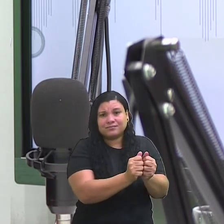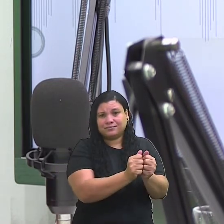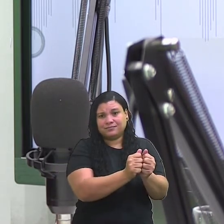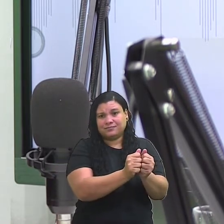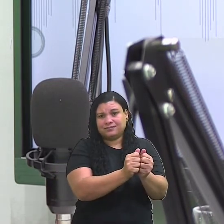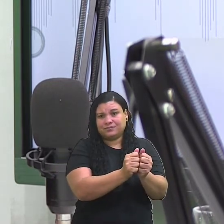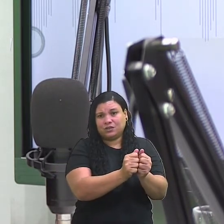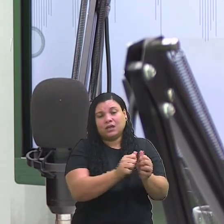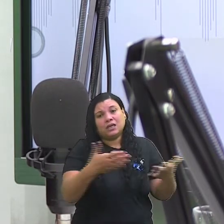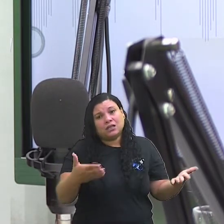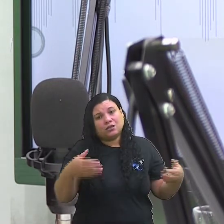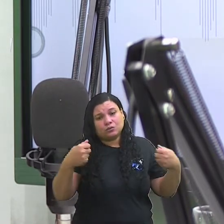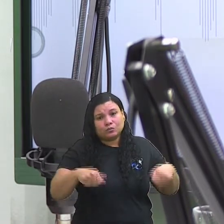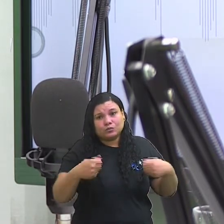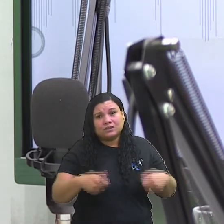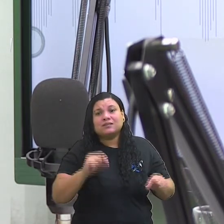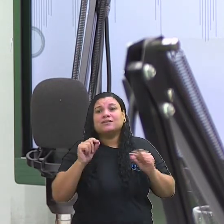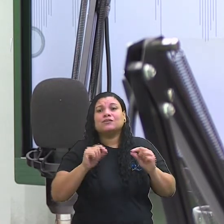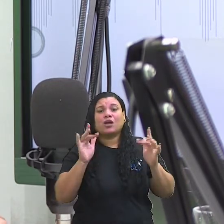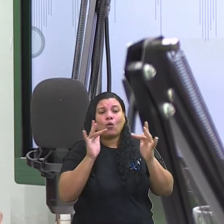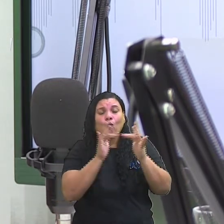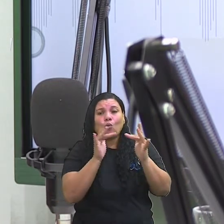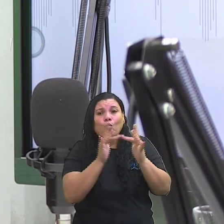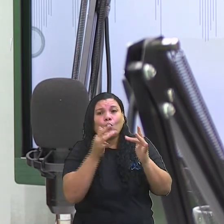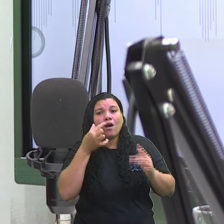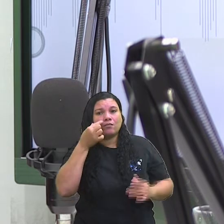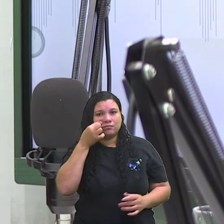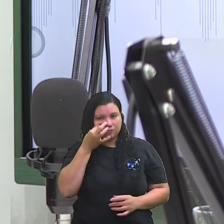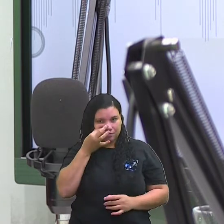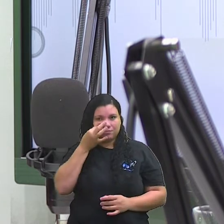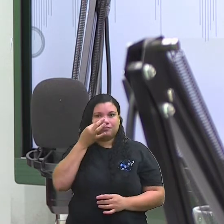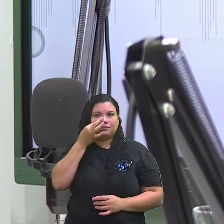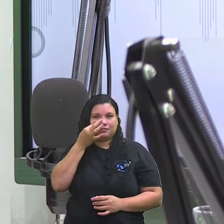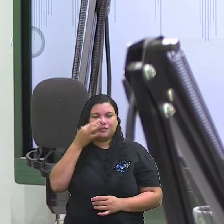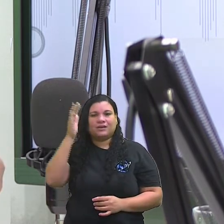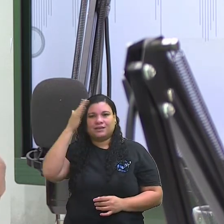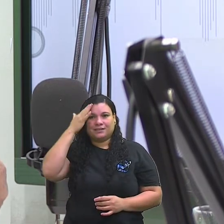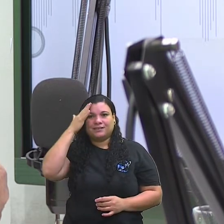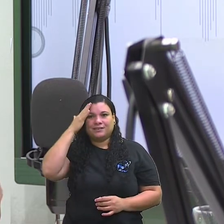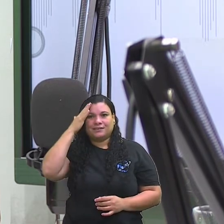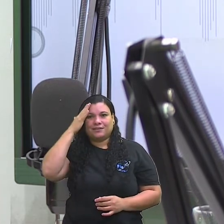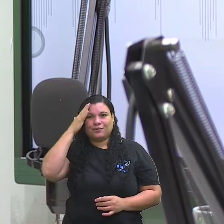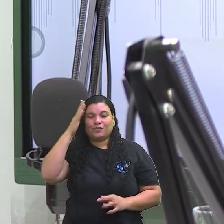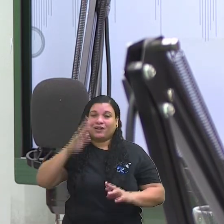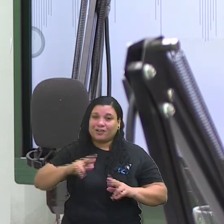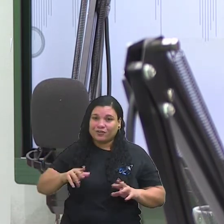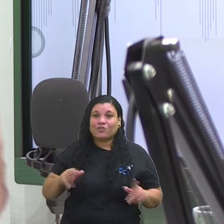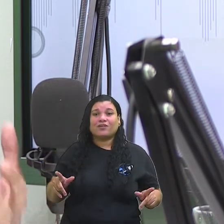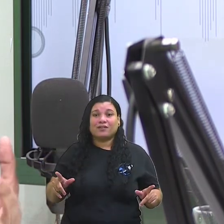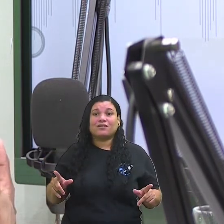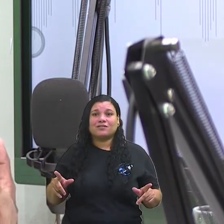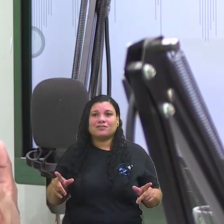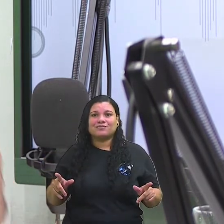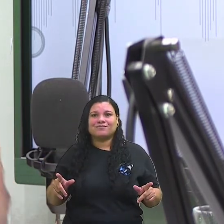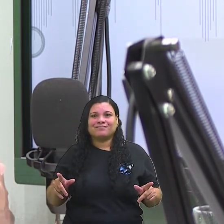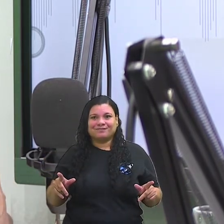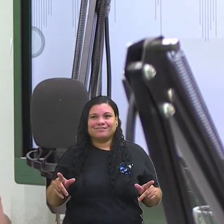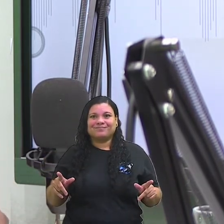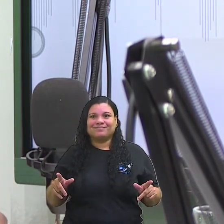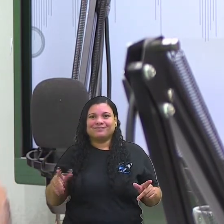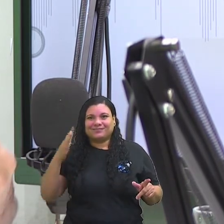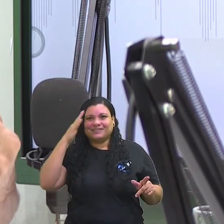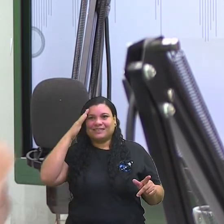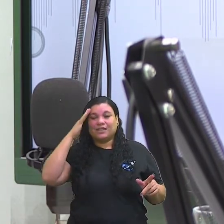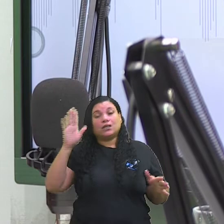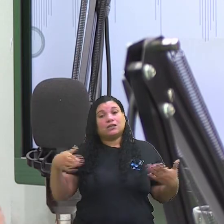bem-vindas, desde que, obviamente, ela agora... não contribua para que seja uma relação impessoal. Nada